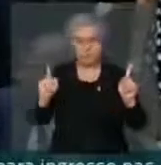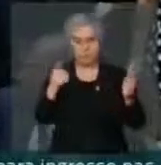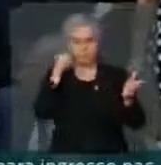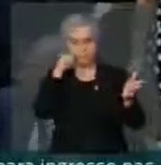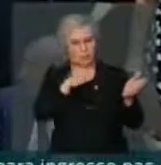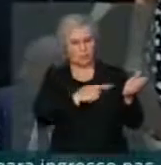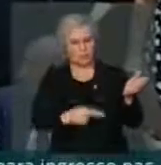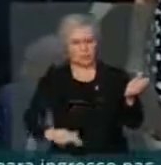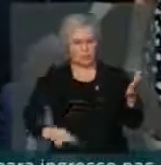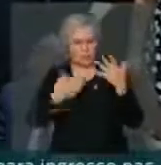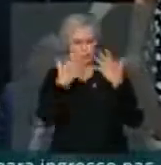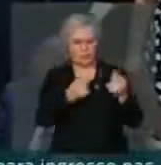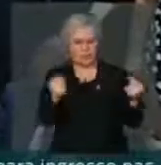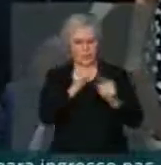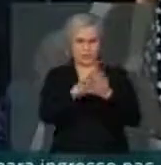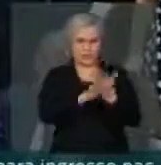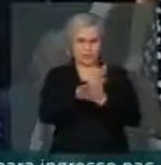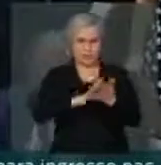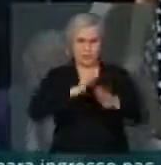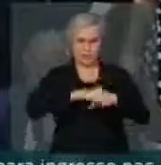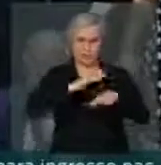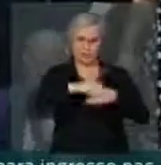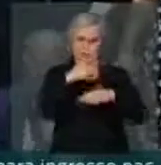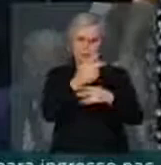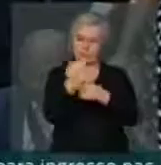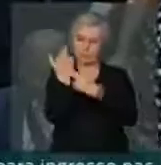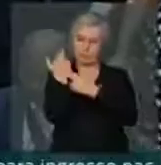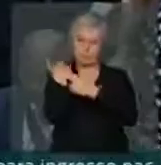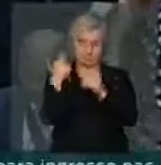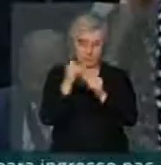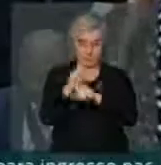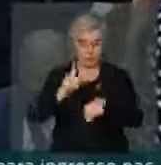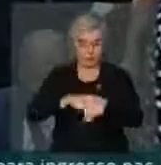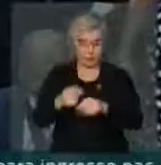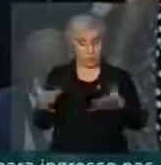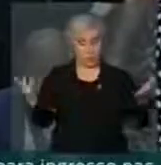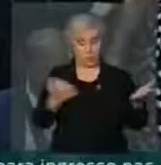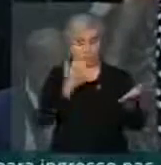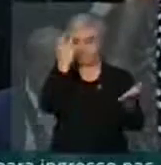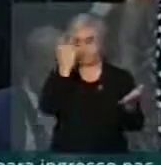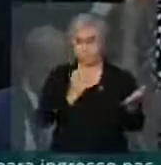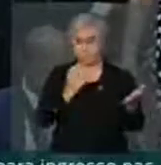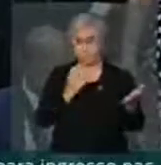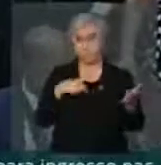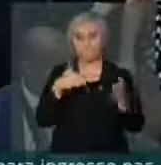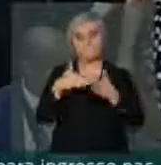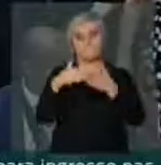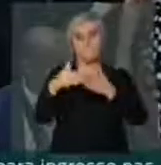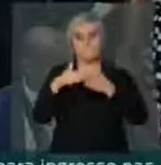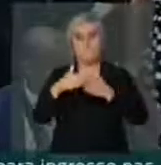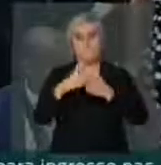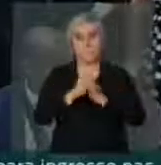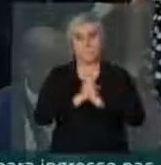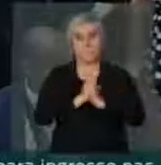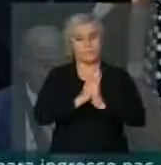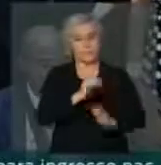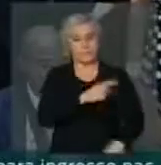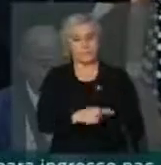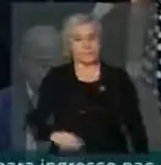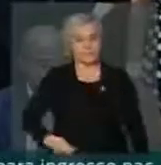presidente que não assume as suas funções. O momento é grave e nós fazemos um apelo à presidente